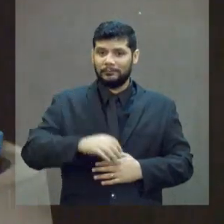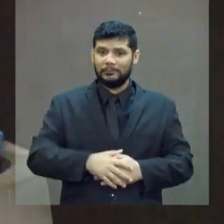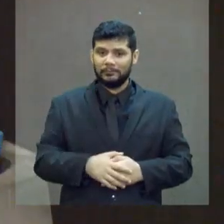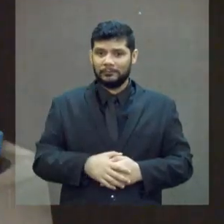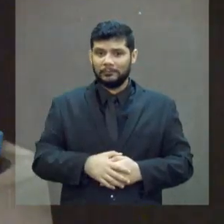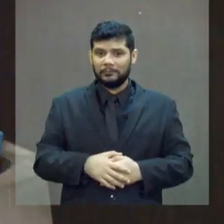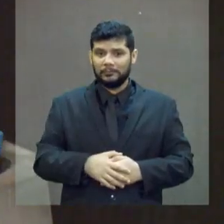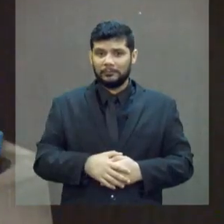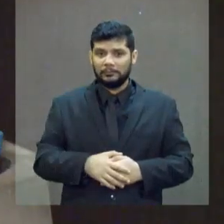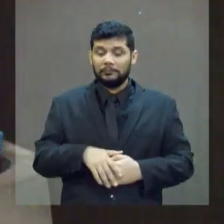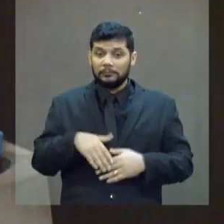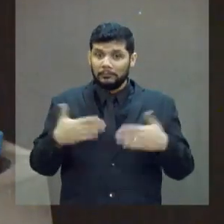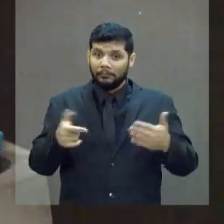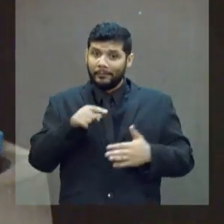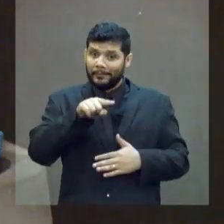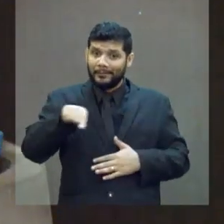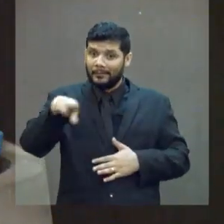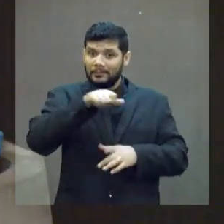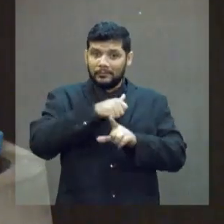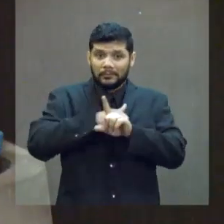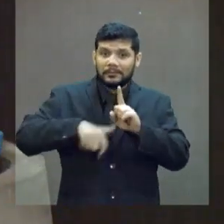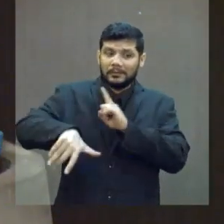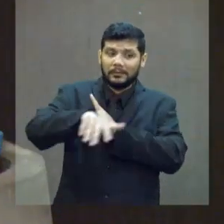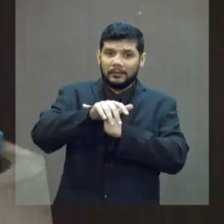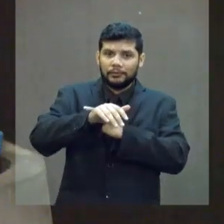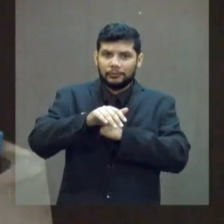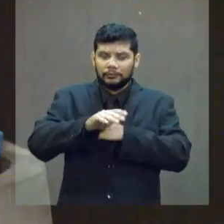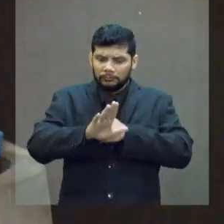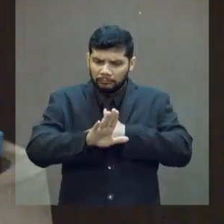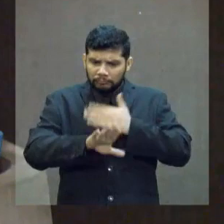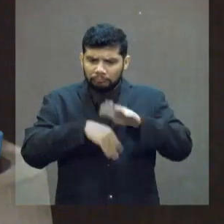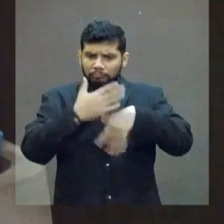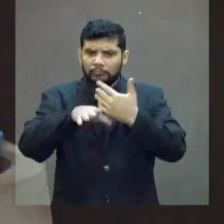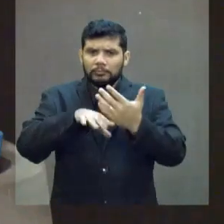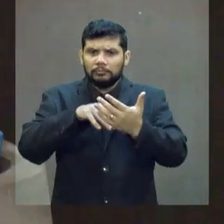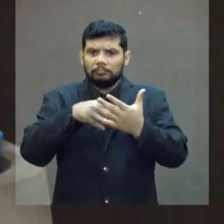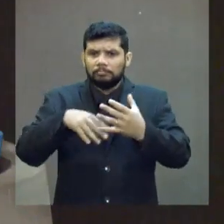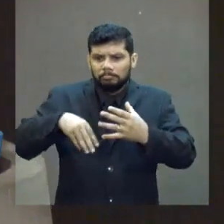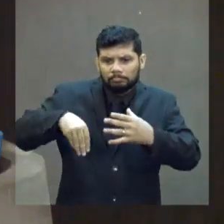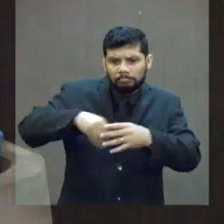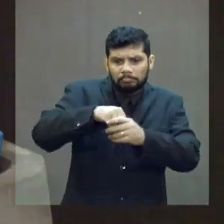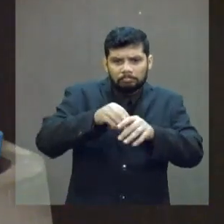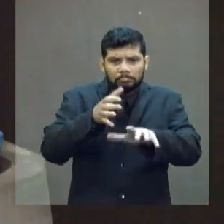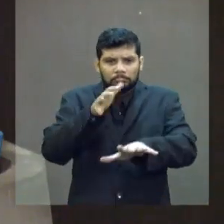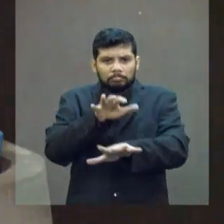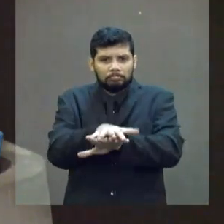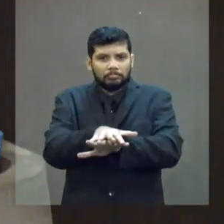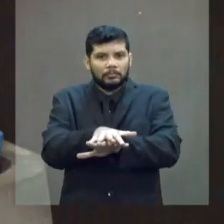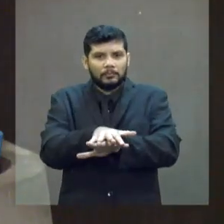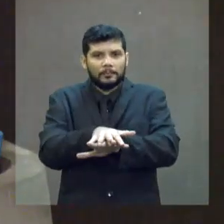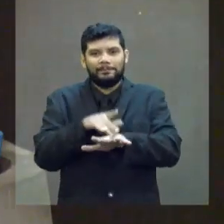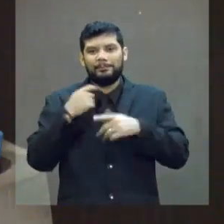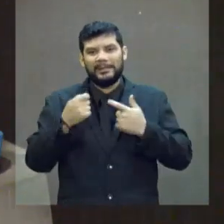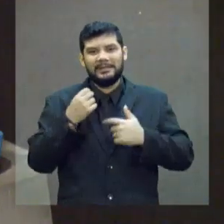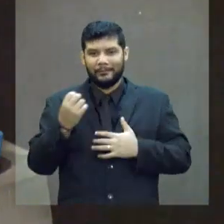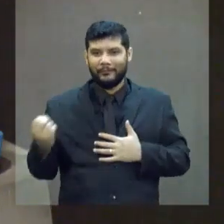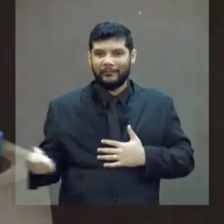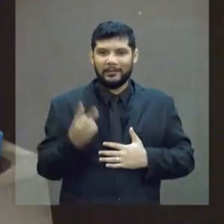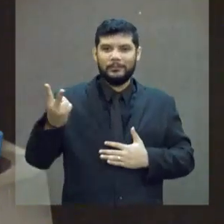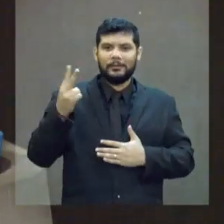Esta sociedade, para se tornar inclusiva, ela, portanto, precisa afirmar e valorizar a diversidade